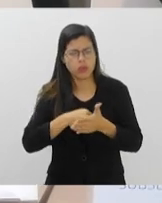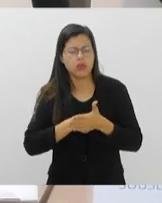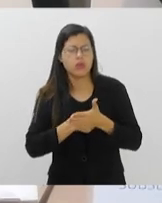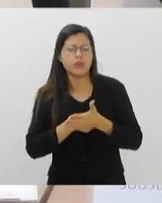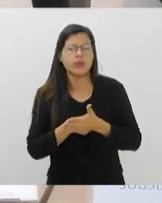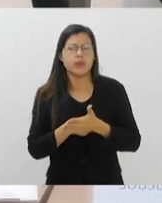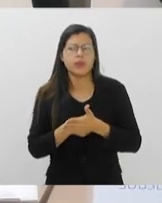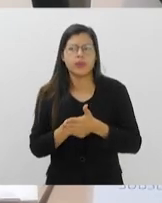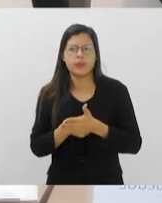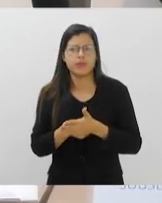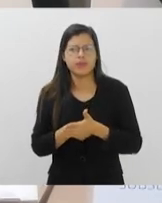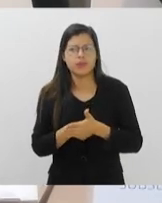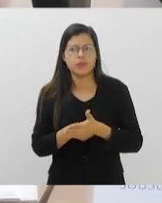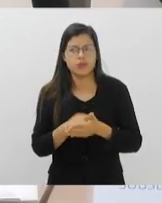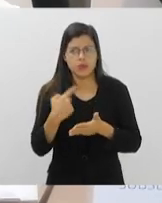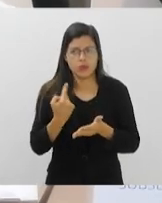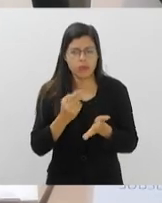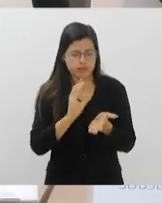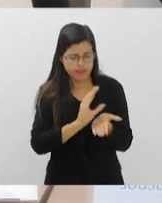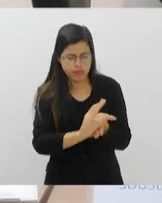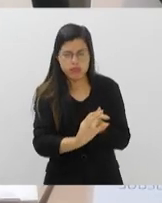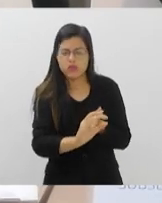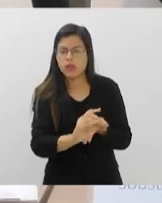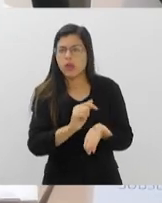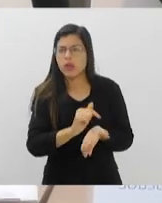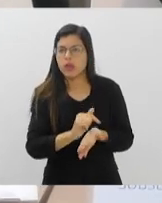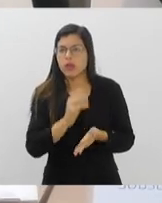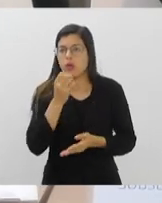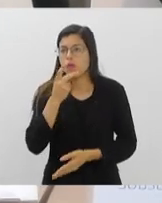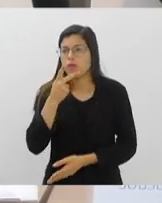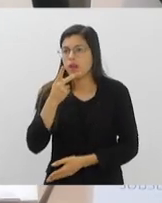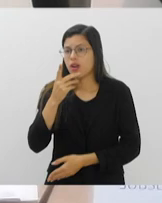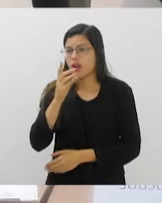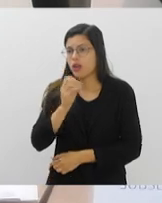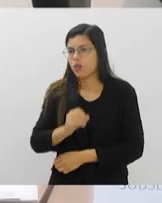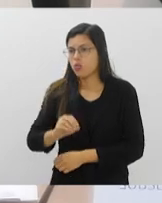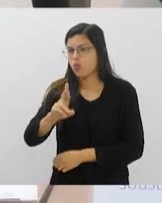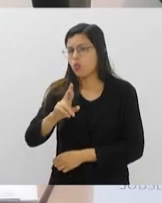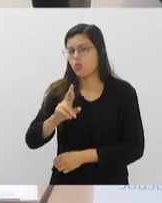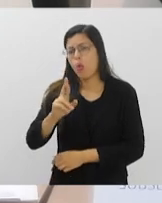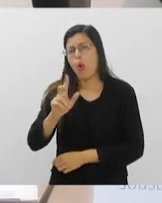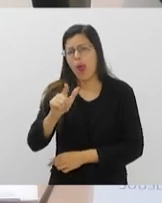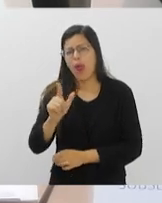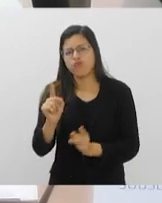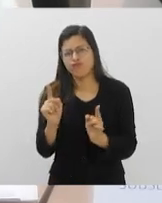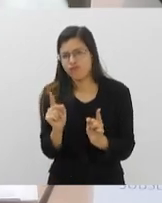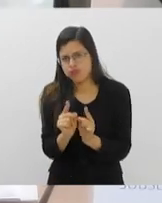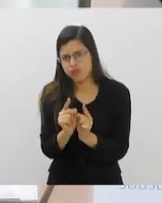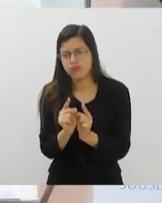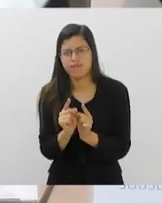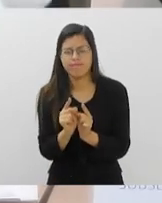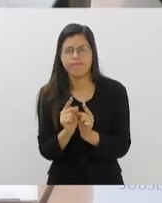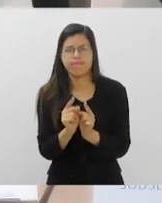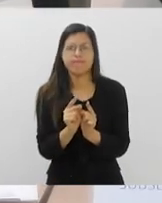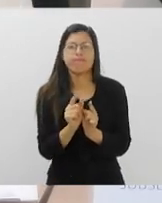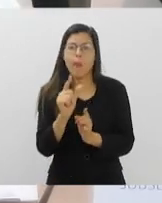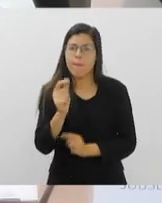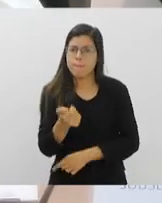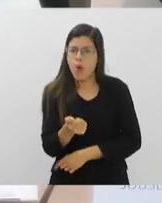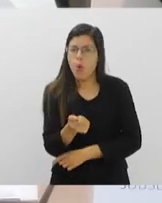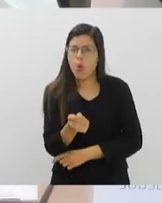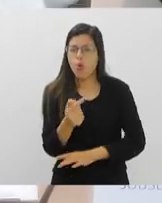e a gente destinou um recurso Zinho falei Doutor é pequeno mas a gente precisa lá colocar